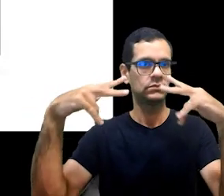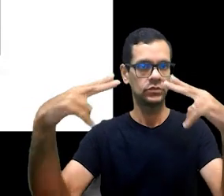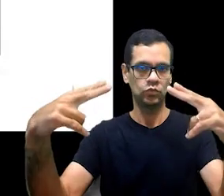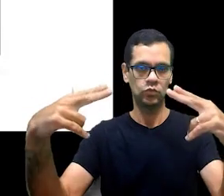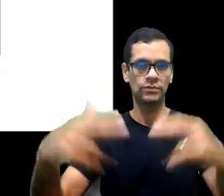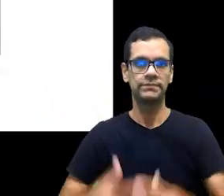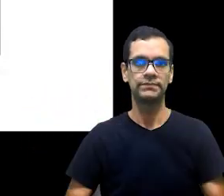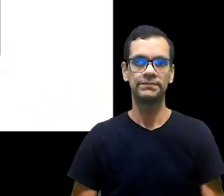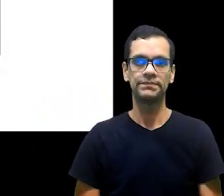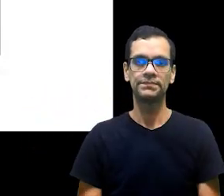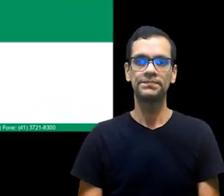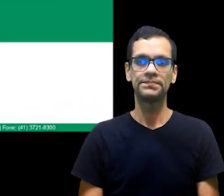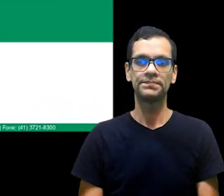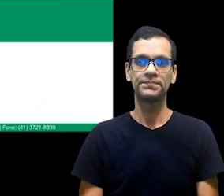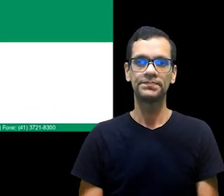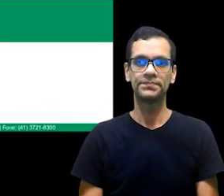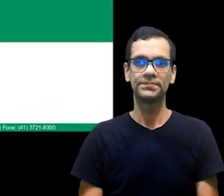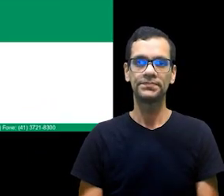temperatura igual.